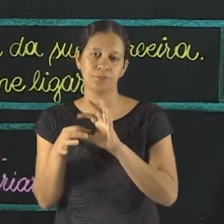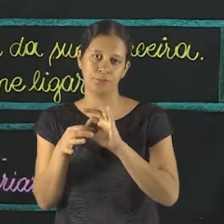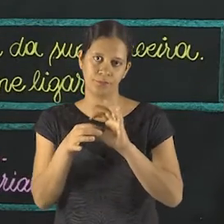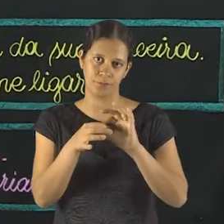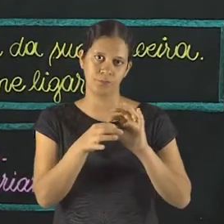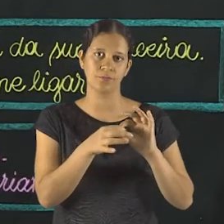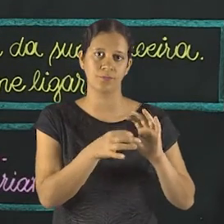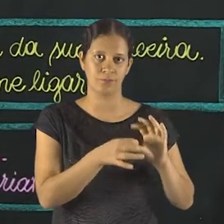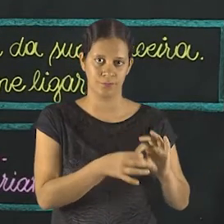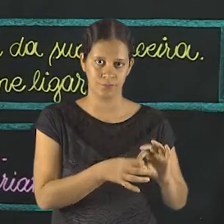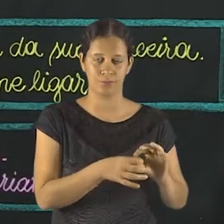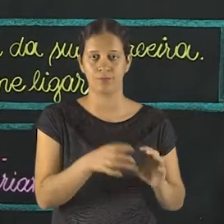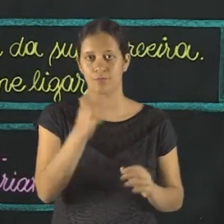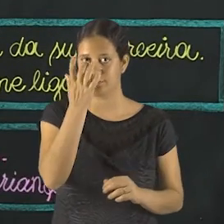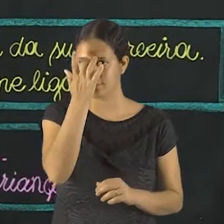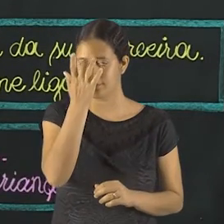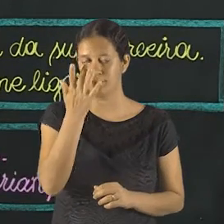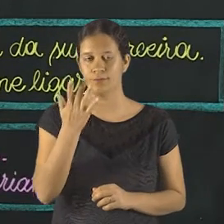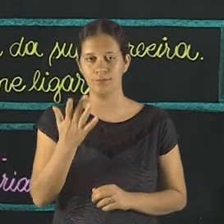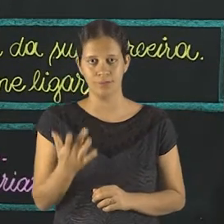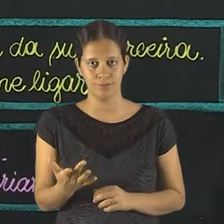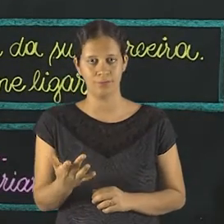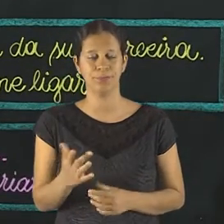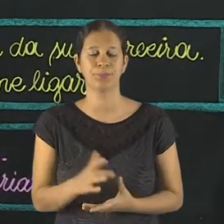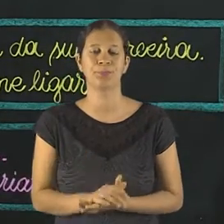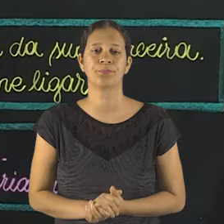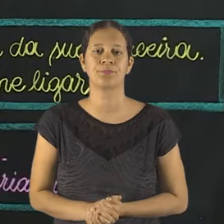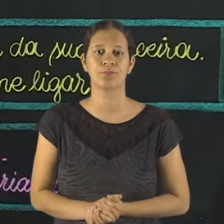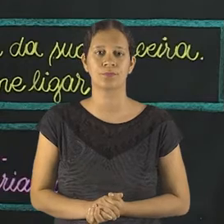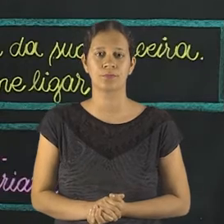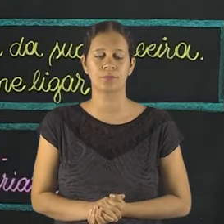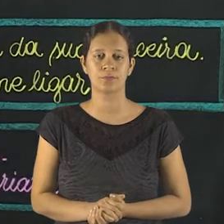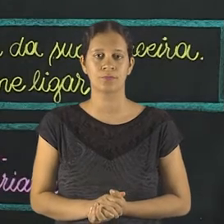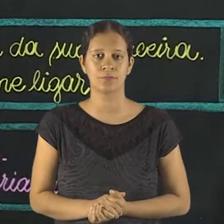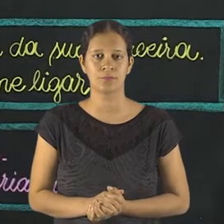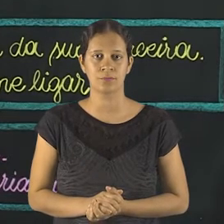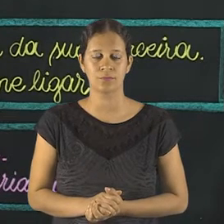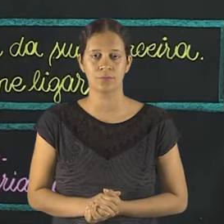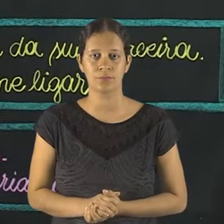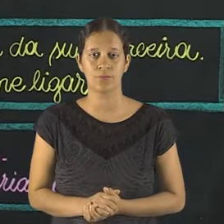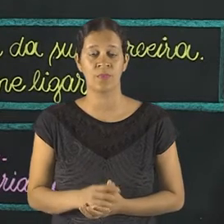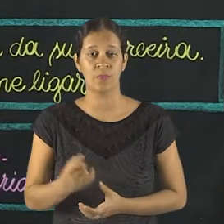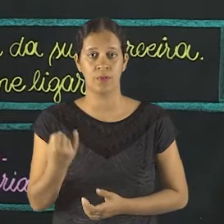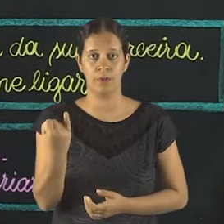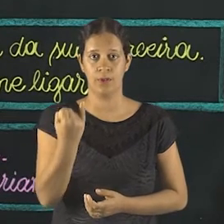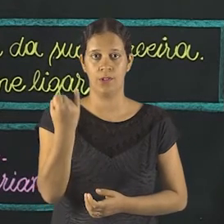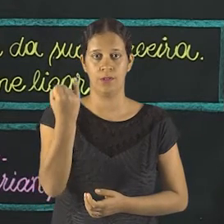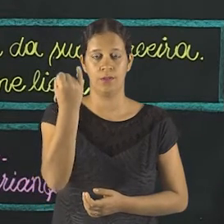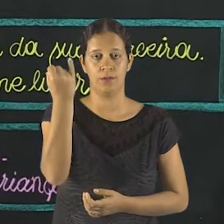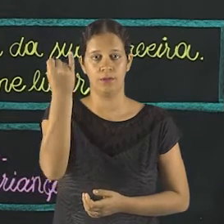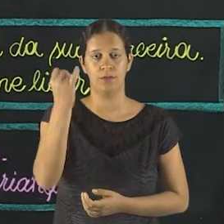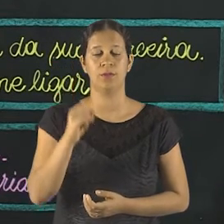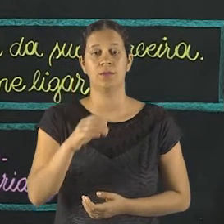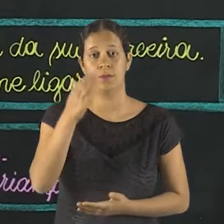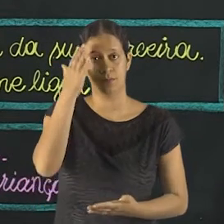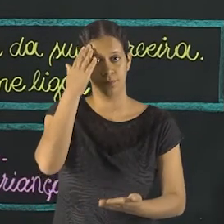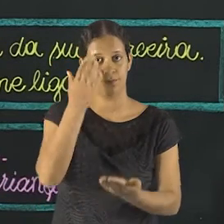contextos e fica mais fácil a gente entender essa aplicabilidade. É